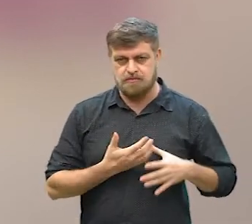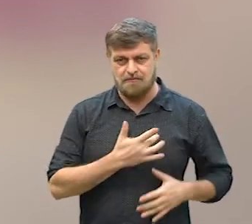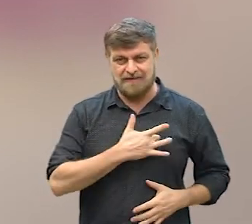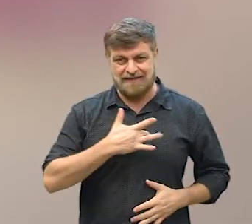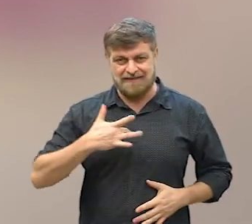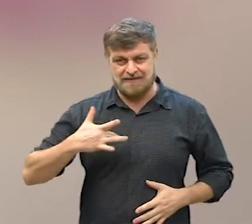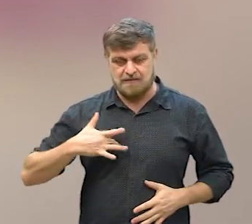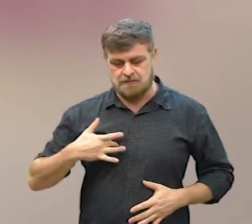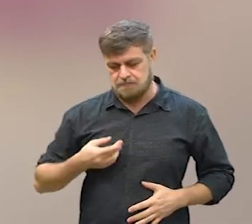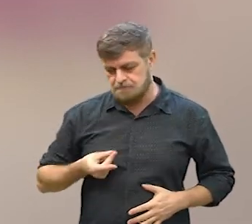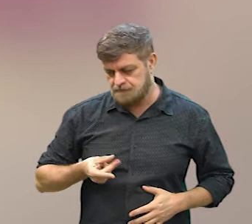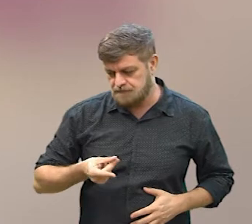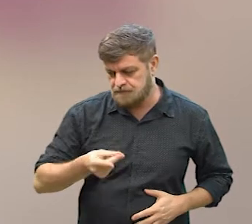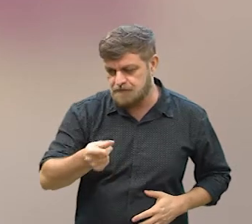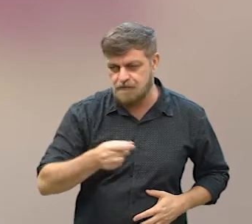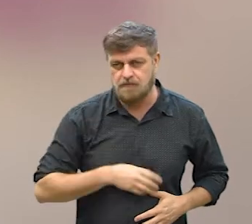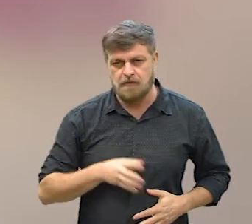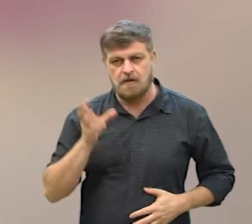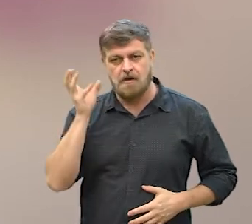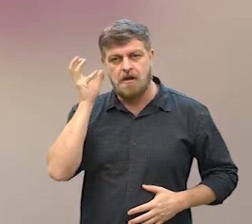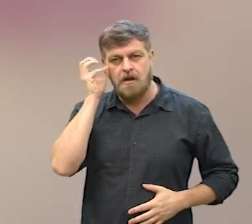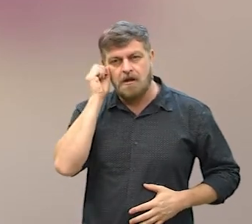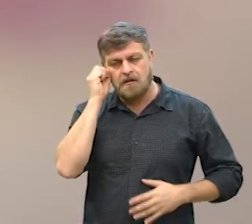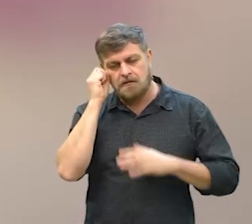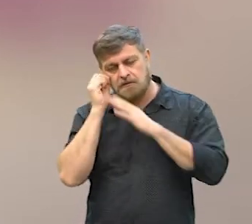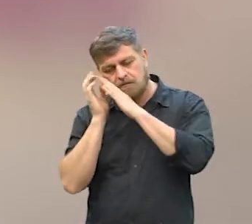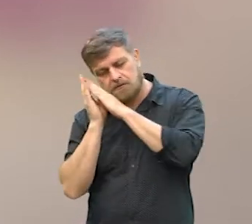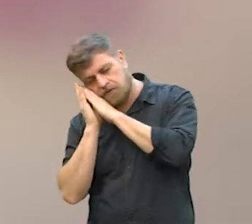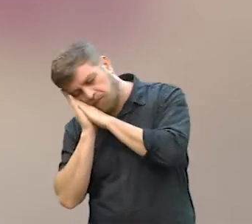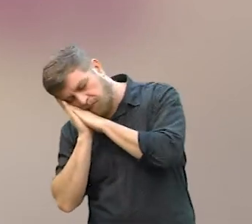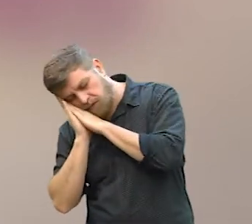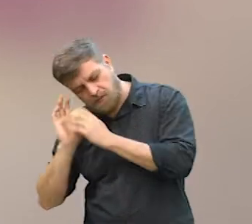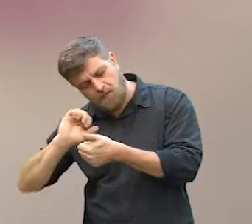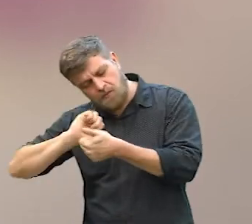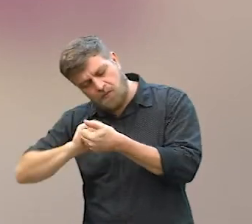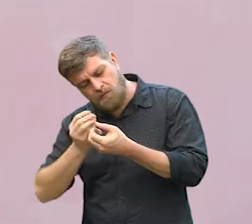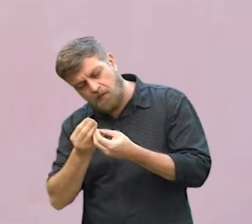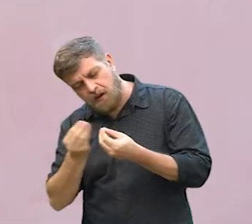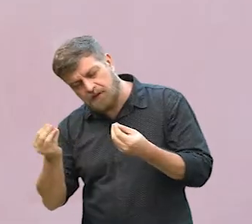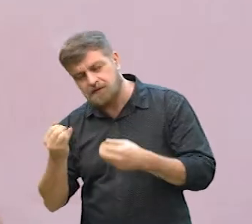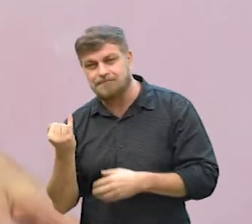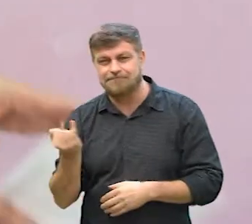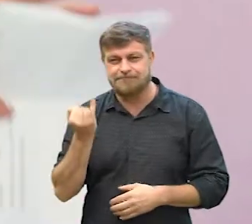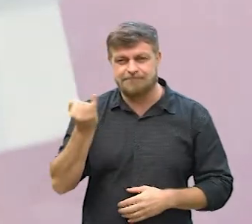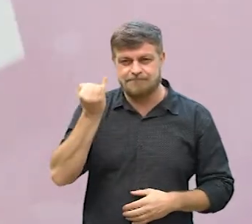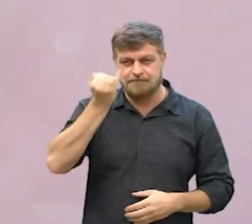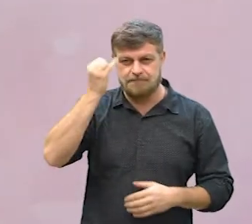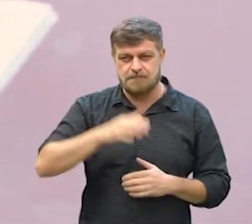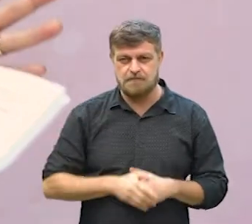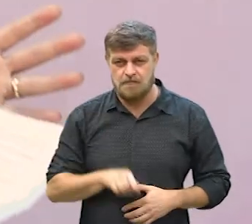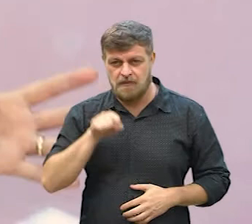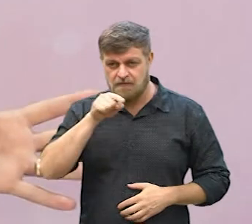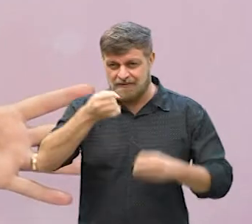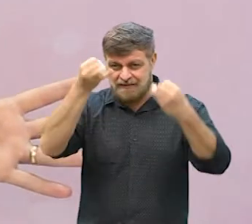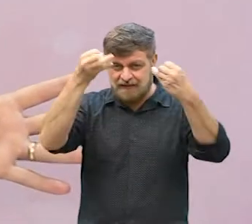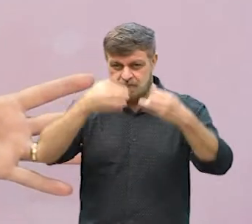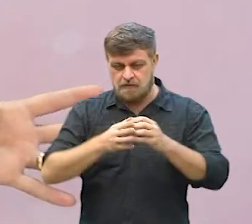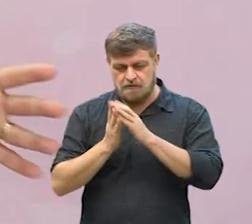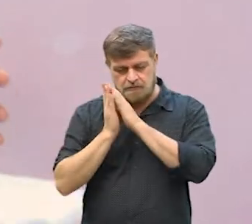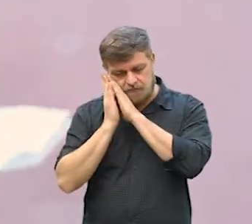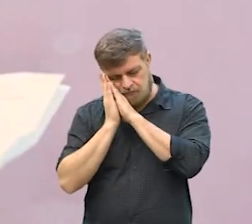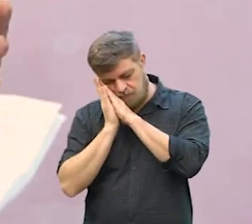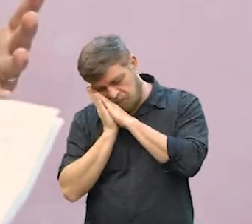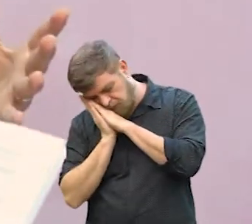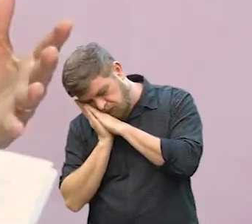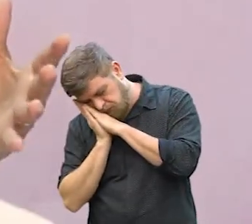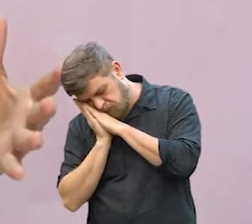vida sadia. Então, dormir bem também é muito importante. E, ô Dani, você falou em dormir.